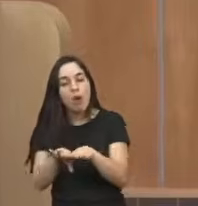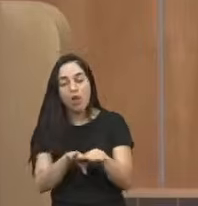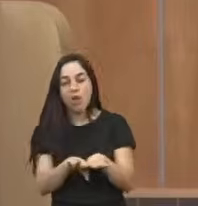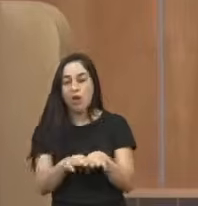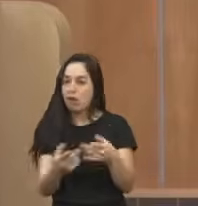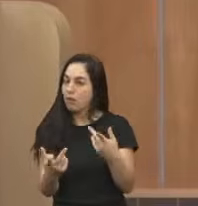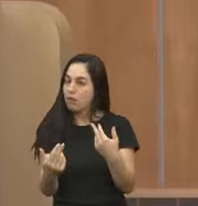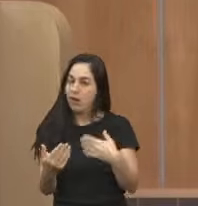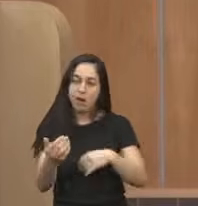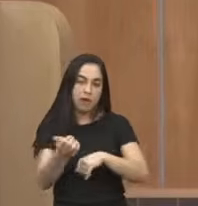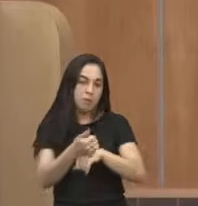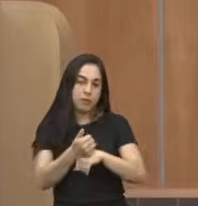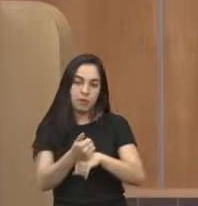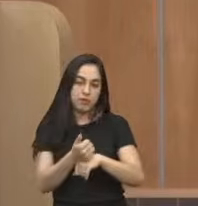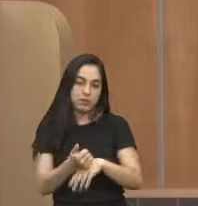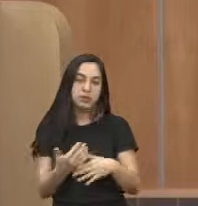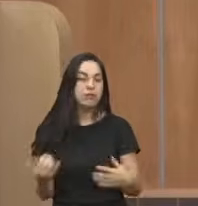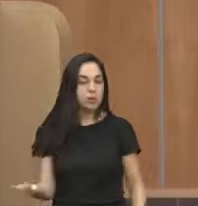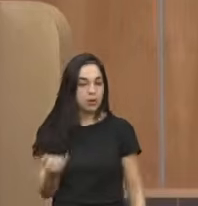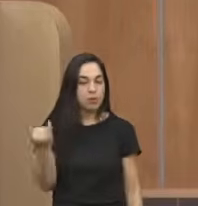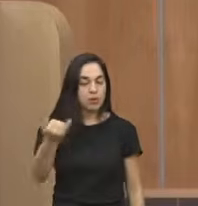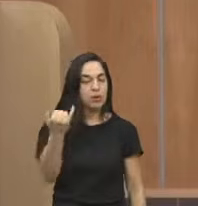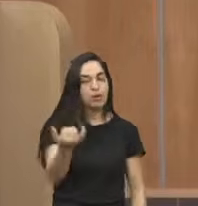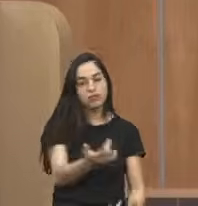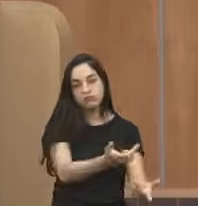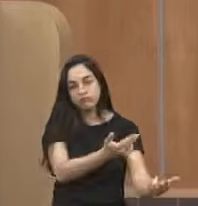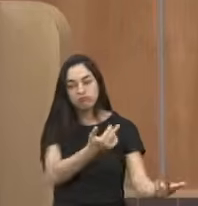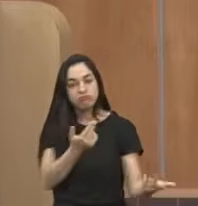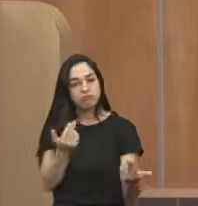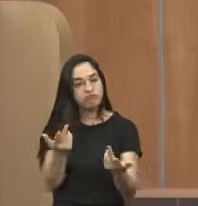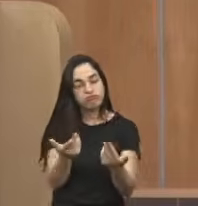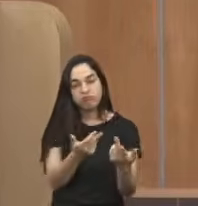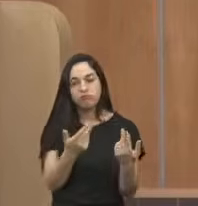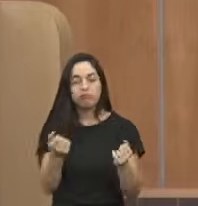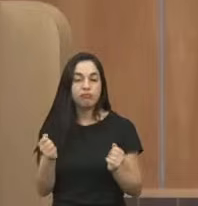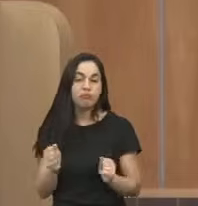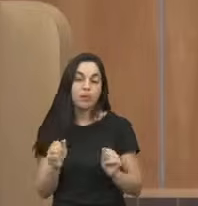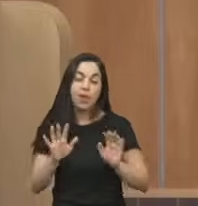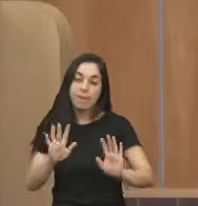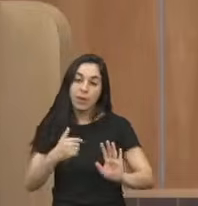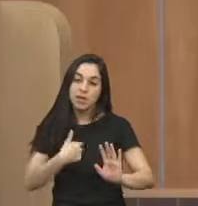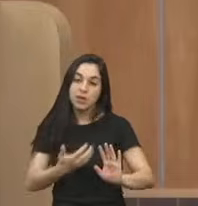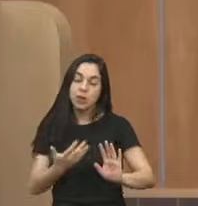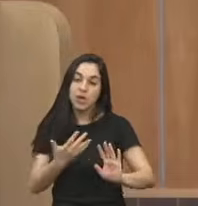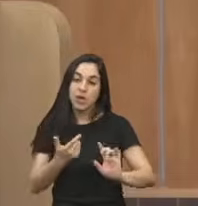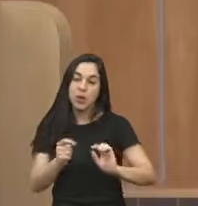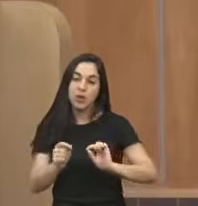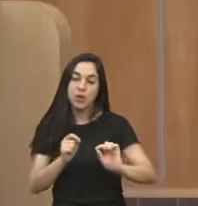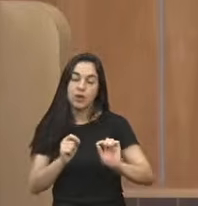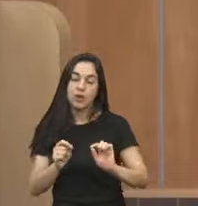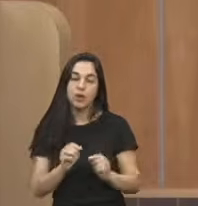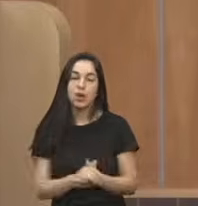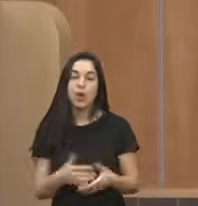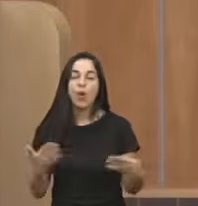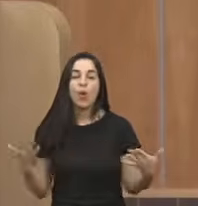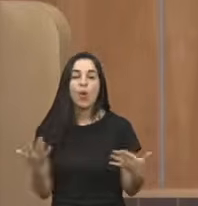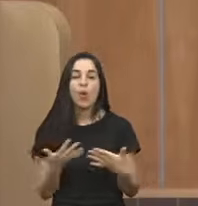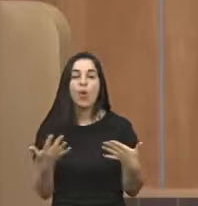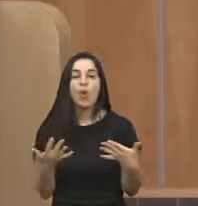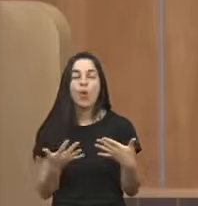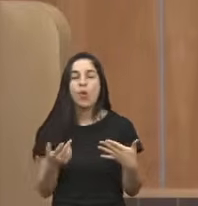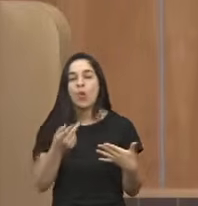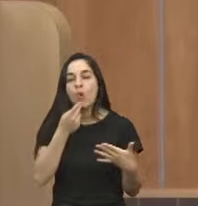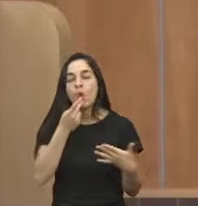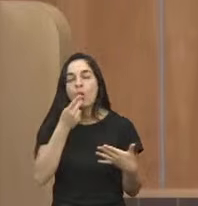qualquer, tão importante quanto. Mas eu quero voltar um pouquinho na sessão de hoje, falar